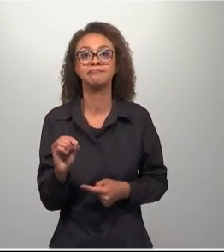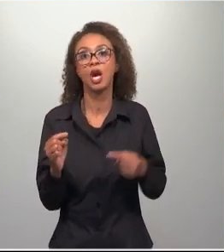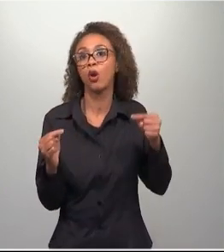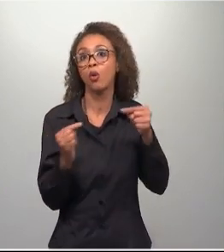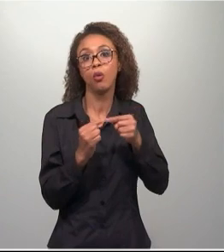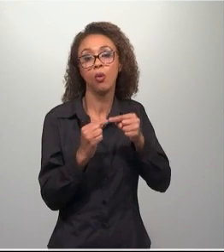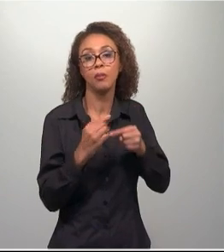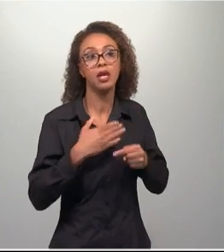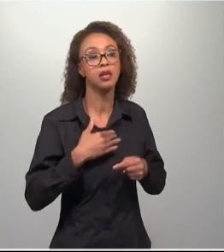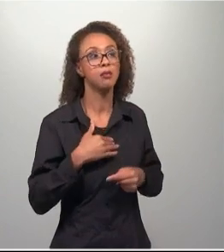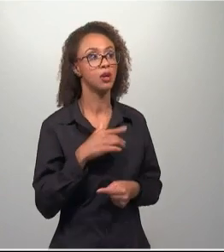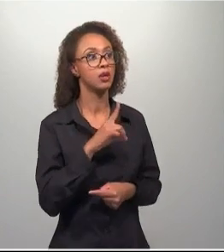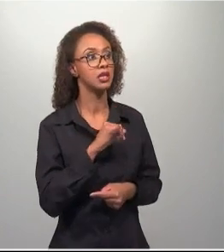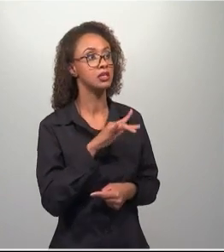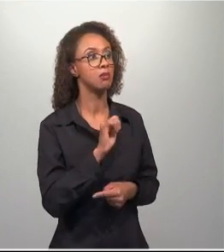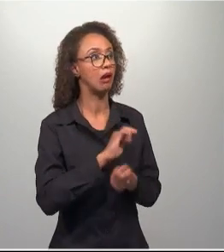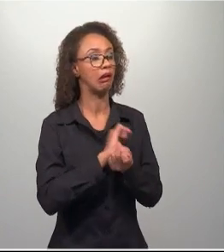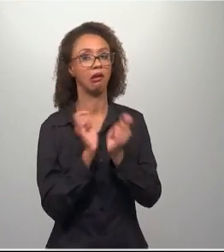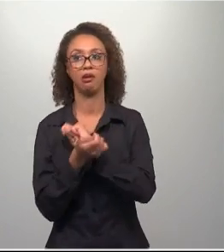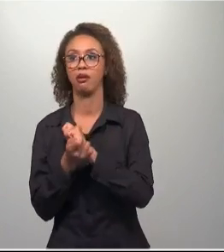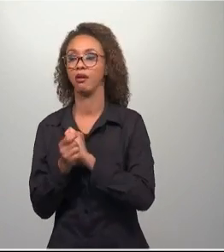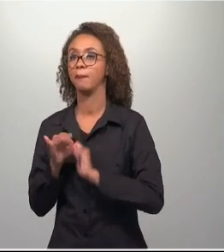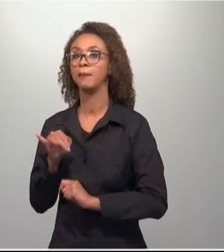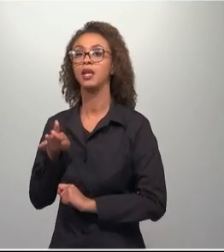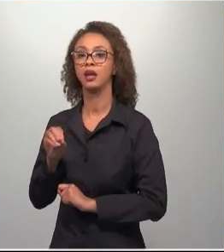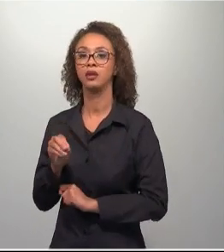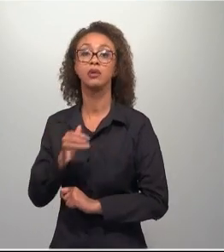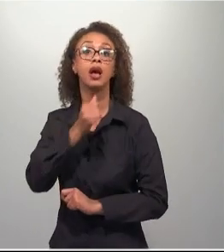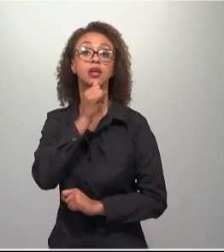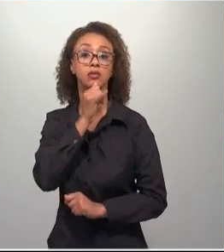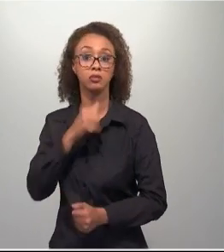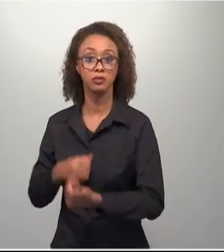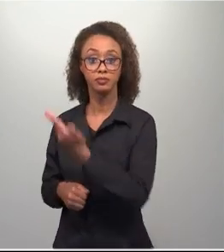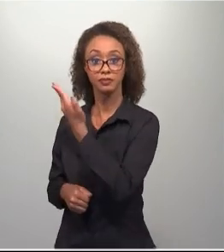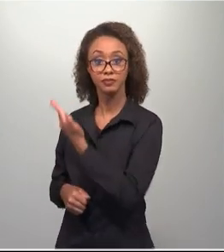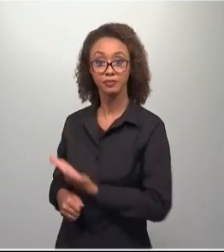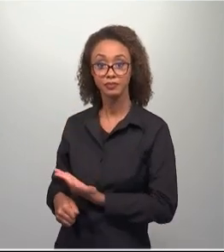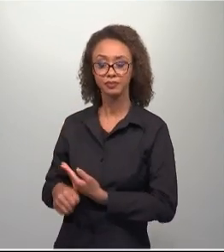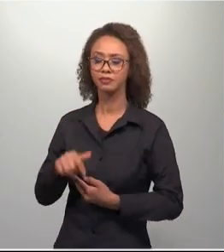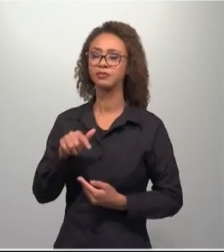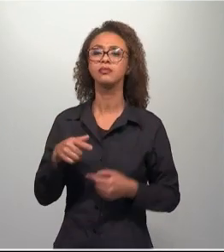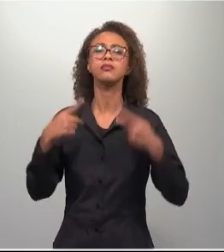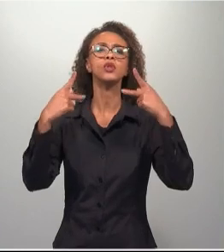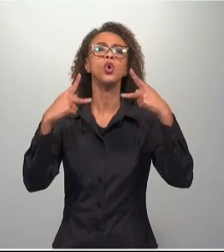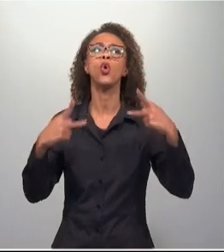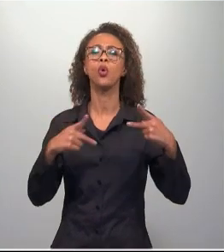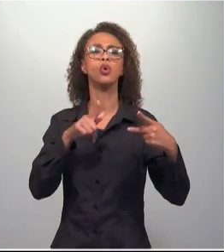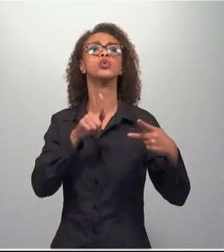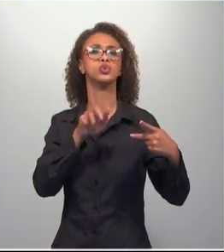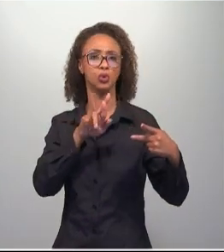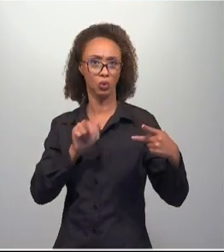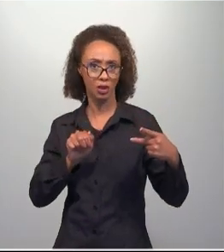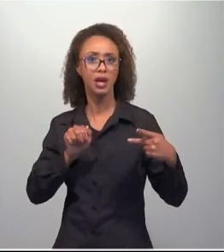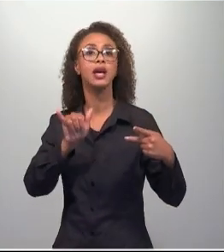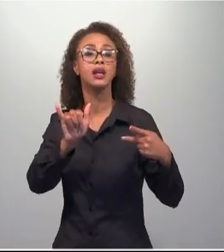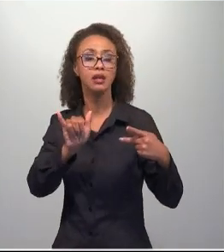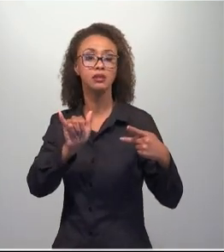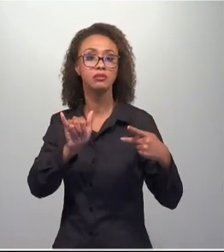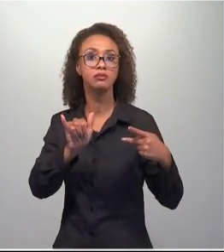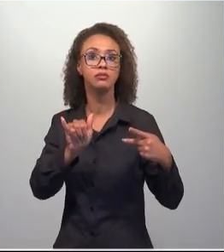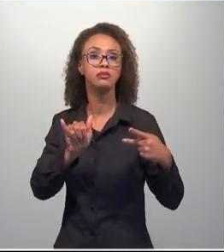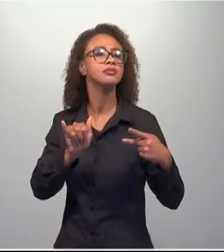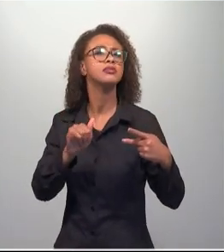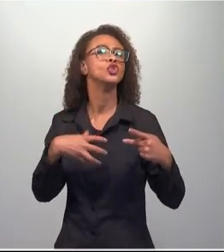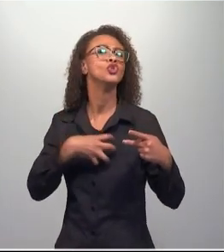mal agora em binário então vou pegar aqui dois códigos aqui código grey que tem uma característica só